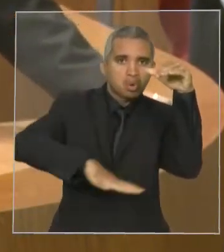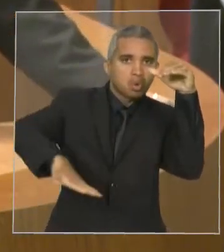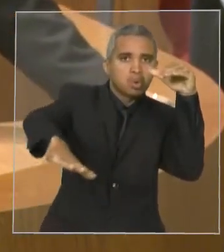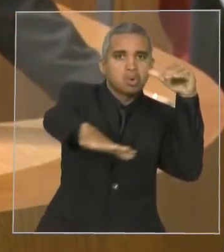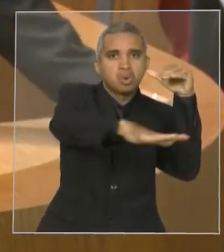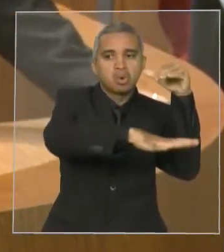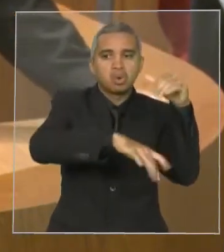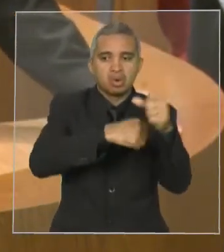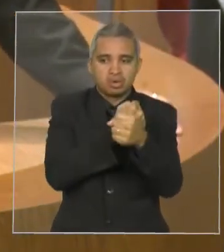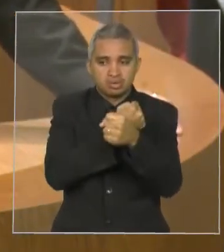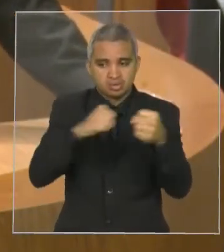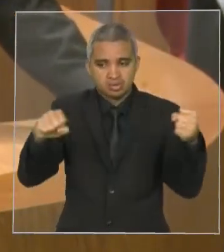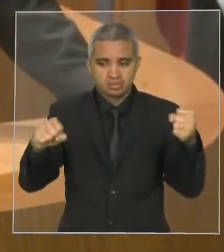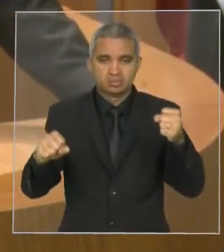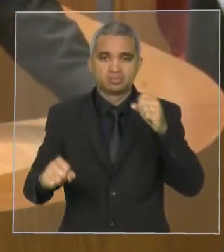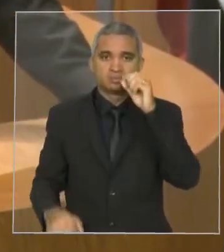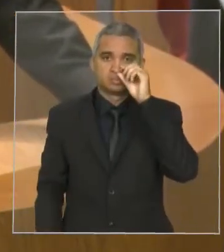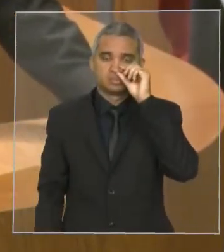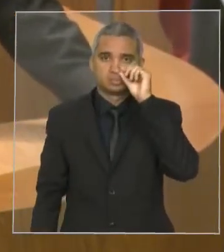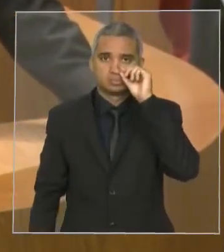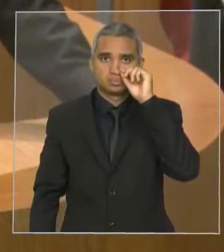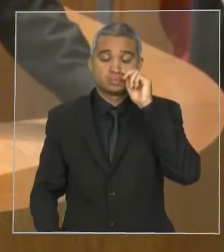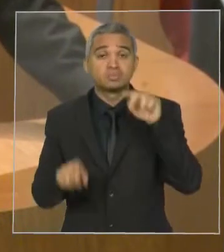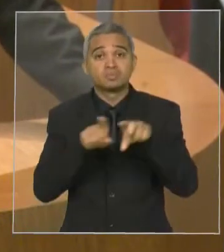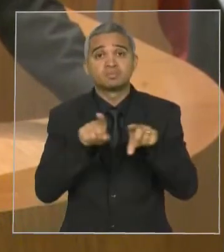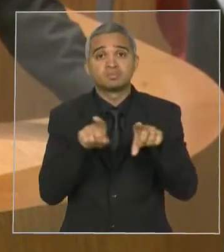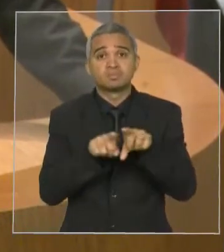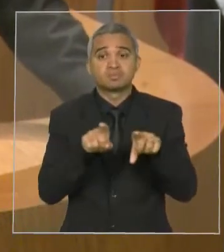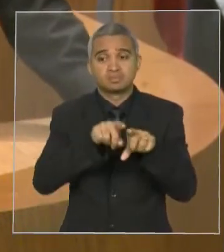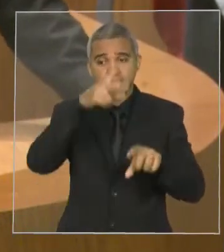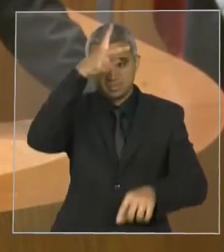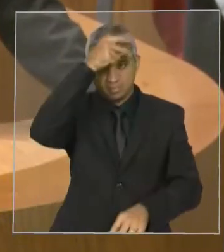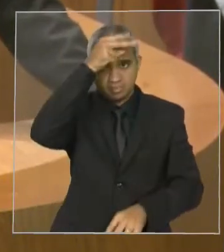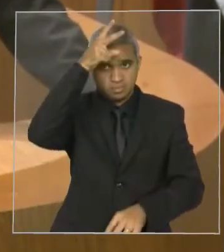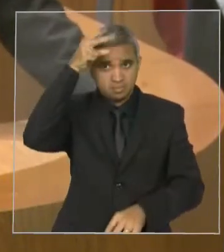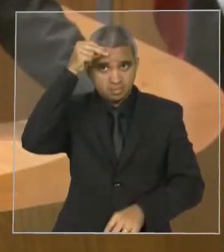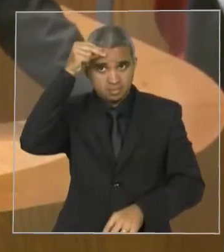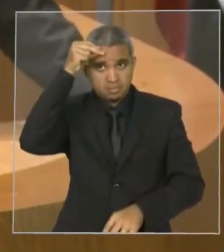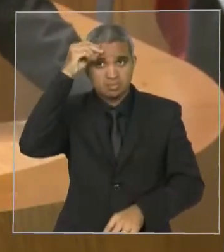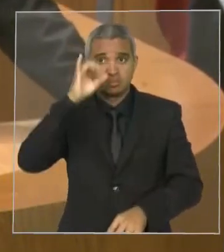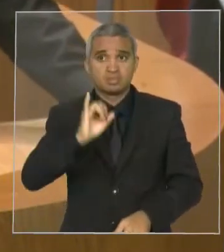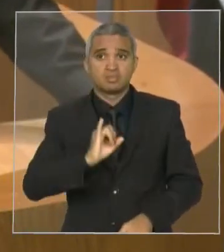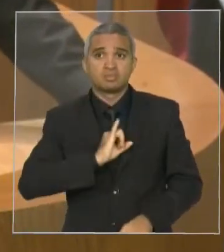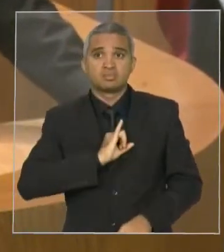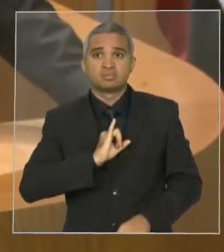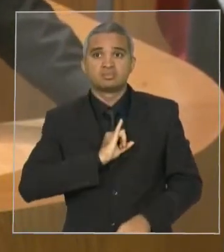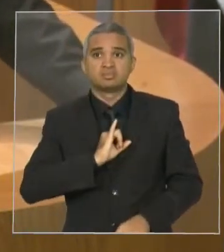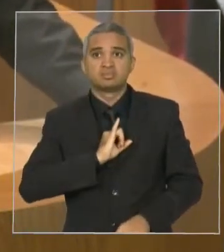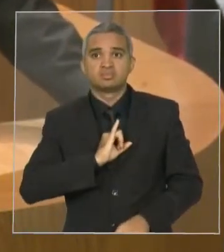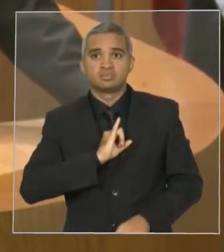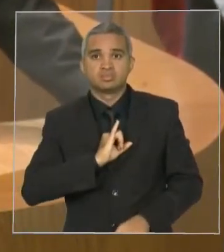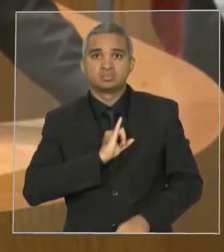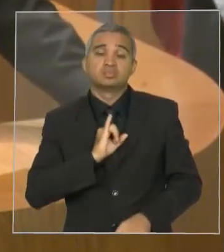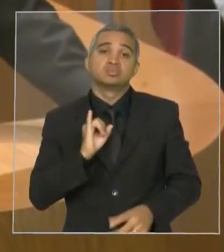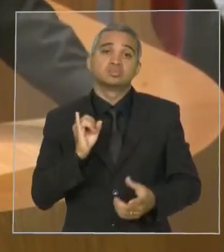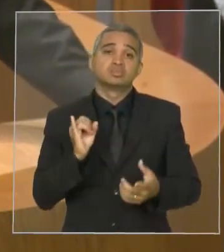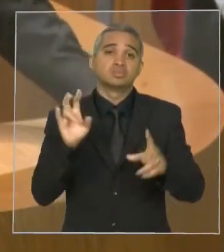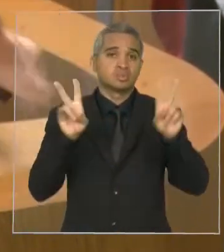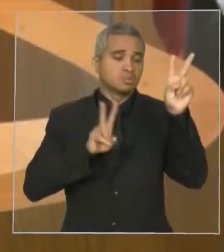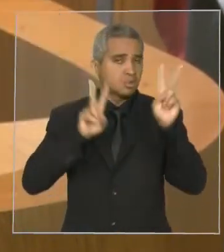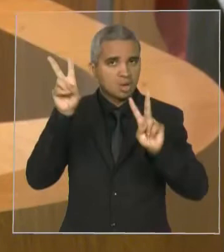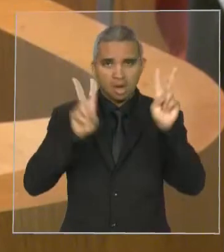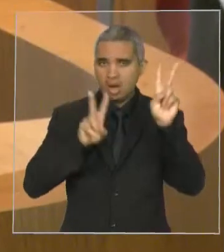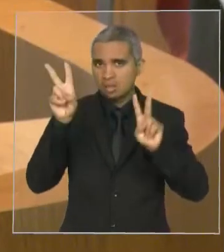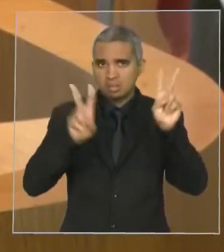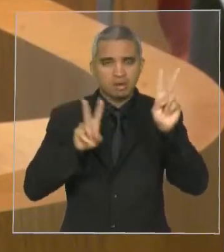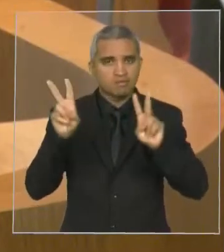foi realizado pela prefeitura de imperatriz e o estado também apoiou o carnaval como nunca tinha sido feito